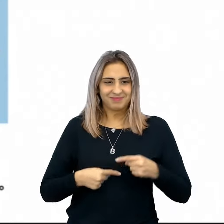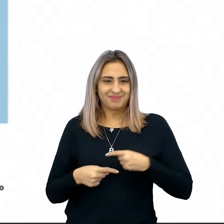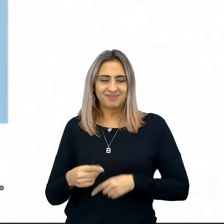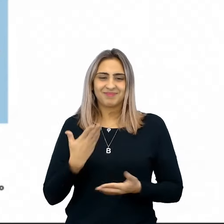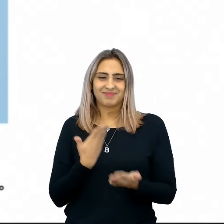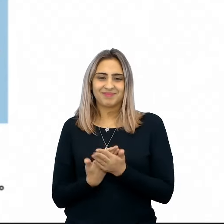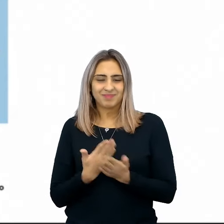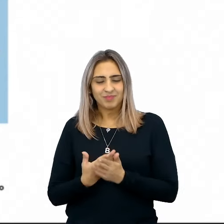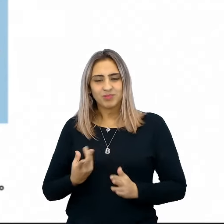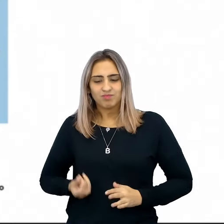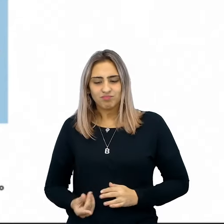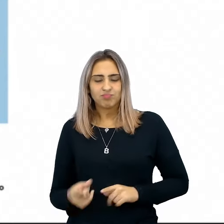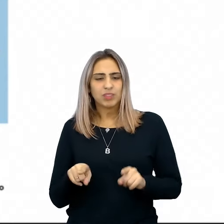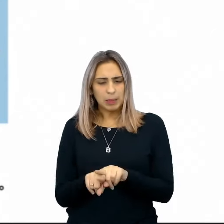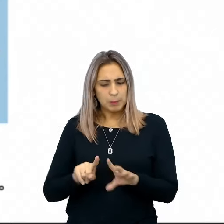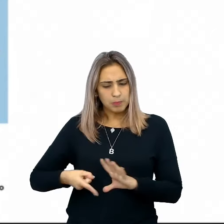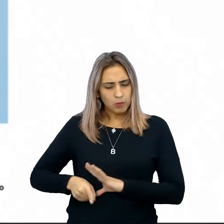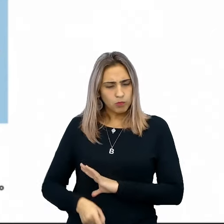de estudos intensivos. Então,